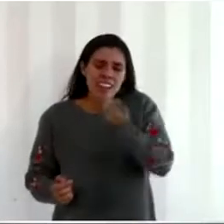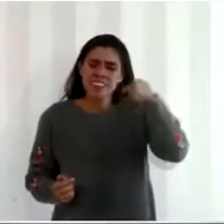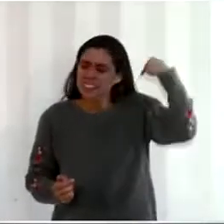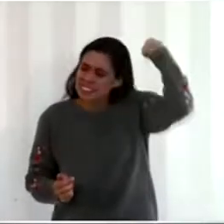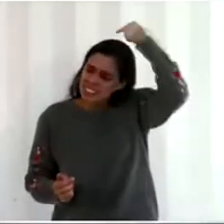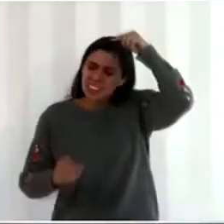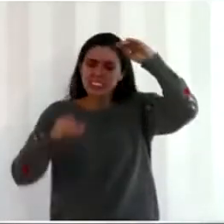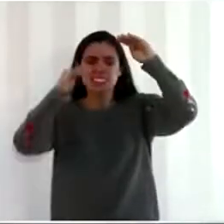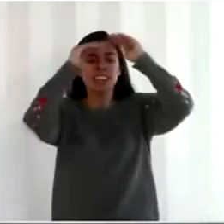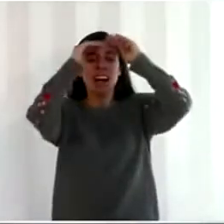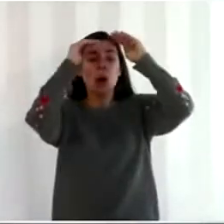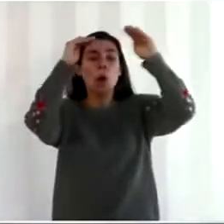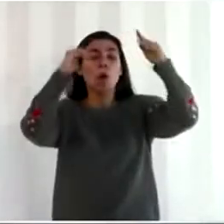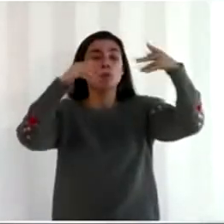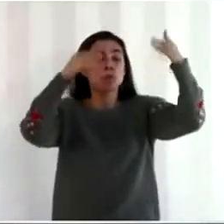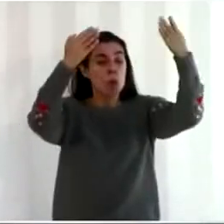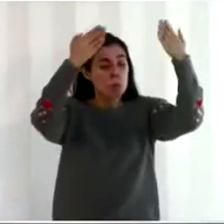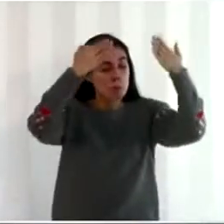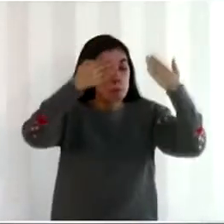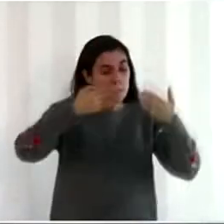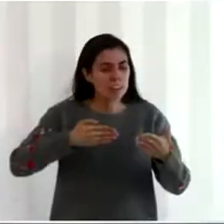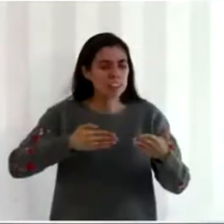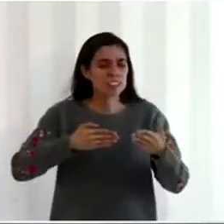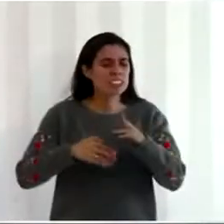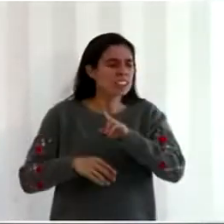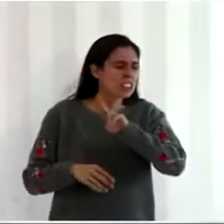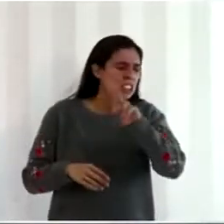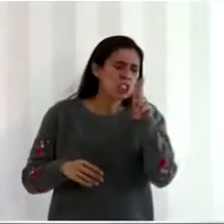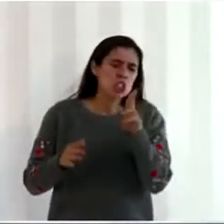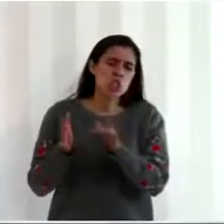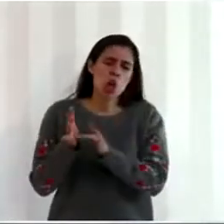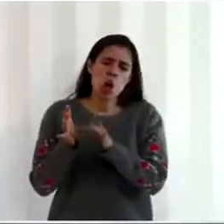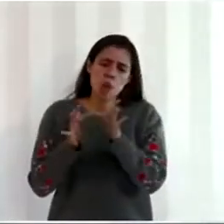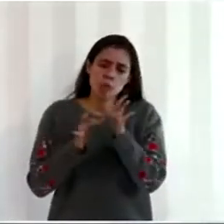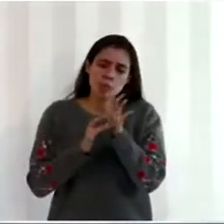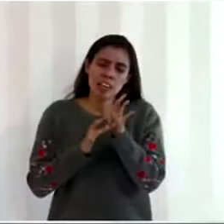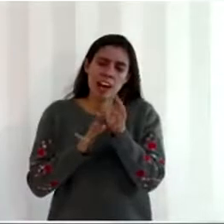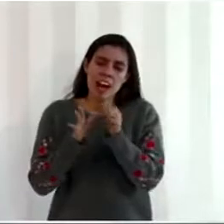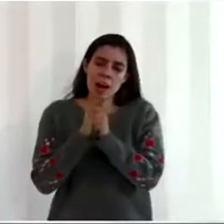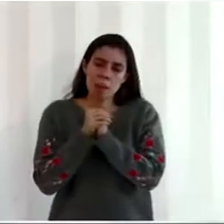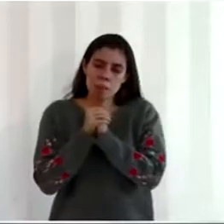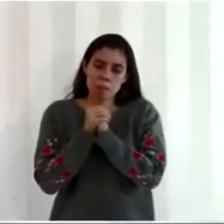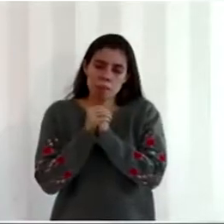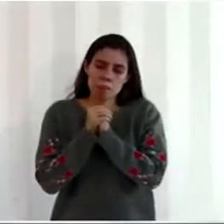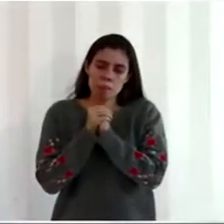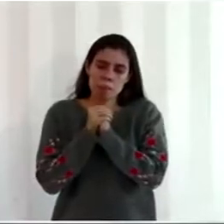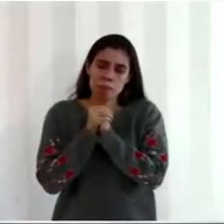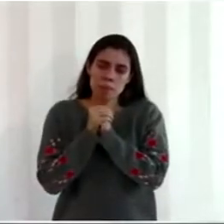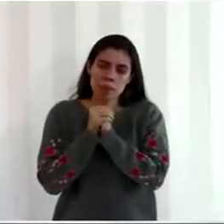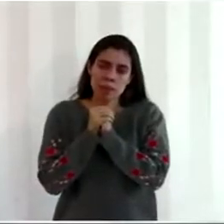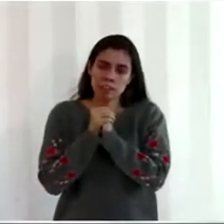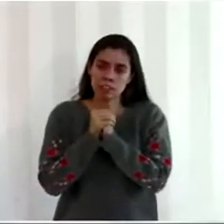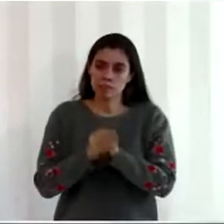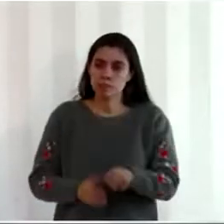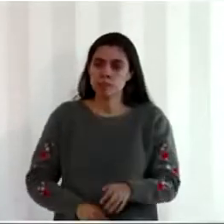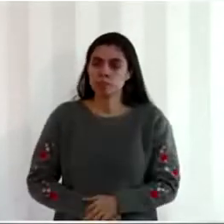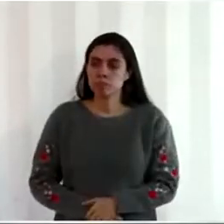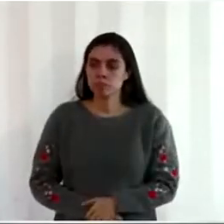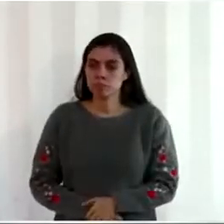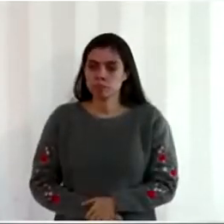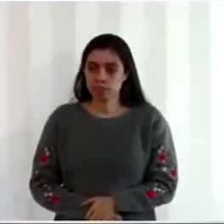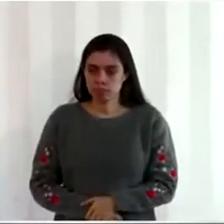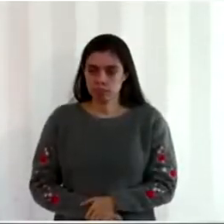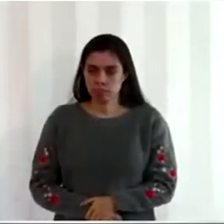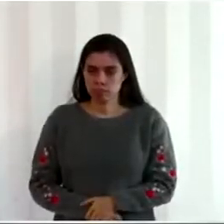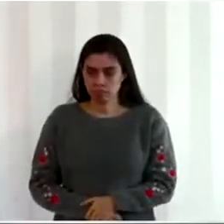obediência na Tua presença. Nós oramos em nome de Jesus. Amém. Quero me dirigir inicialmente às